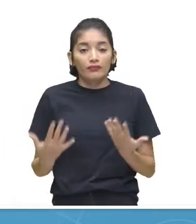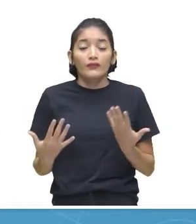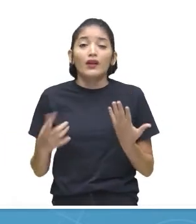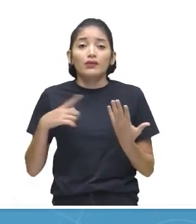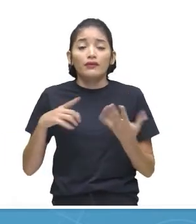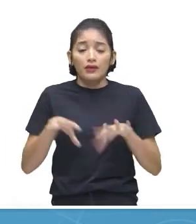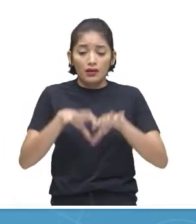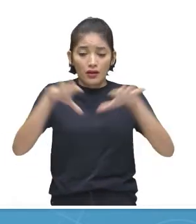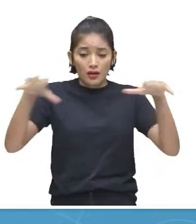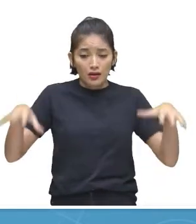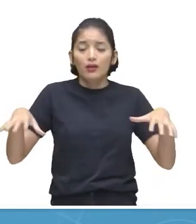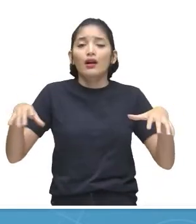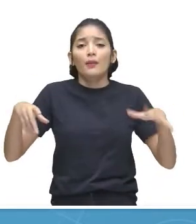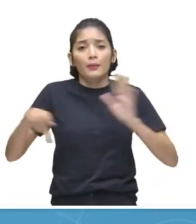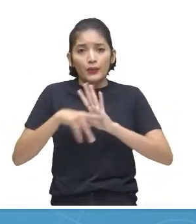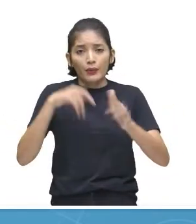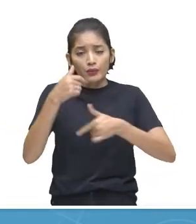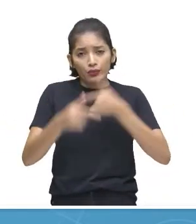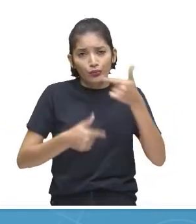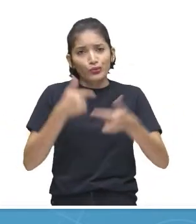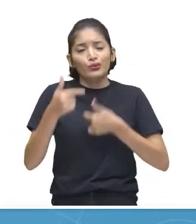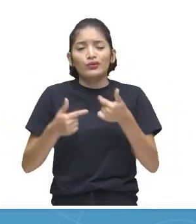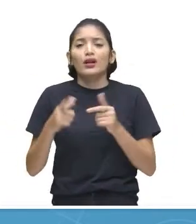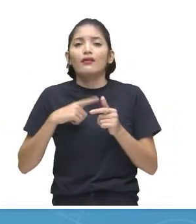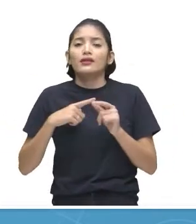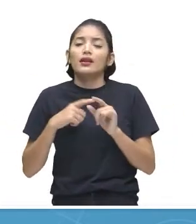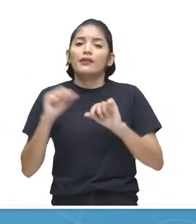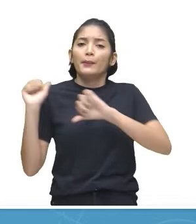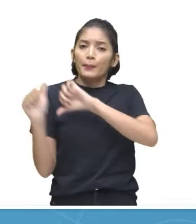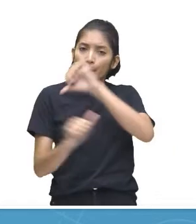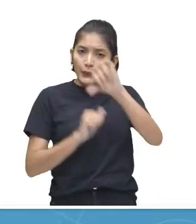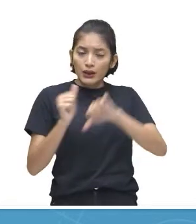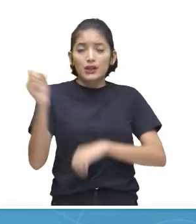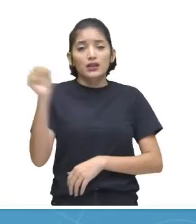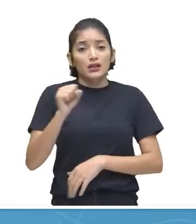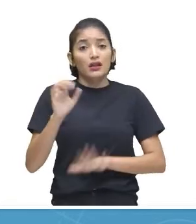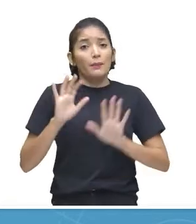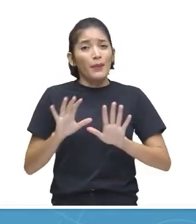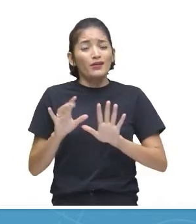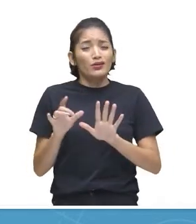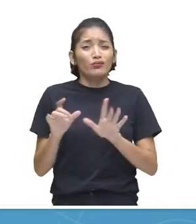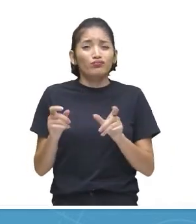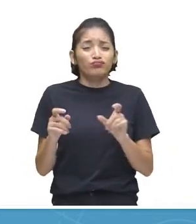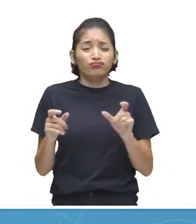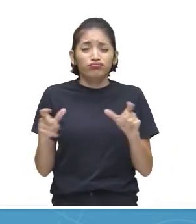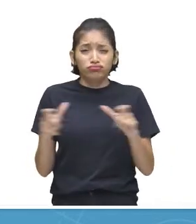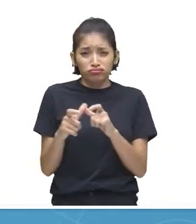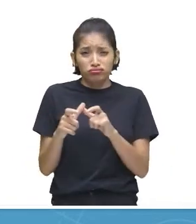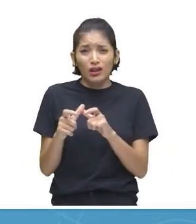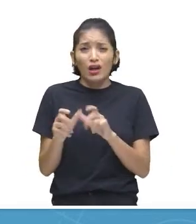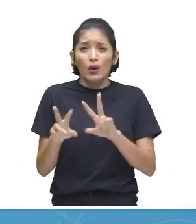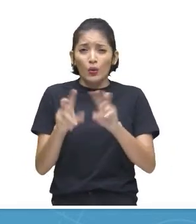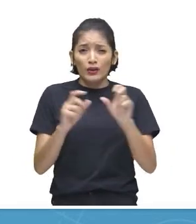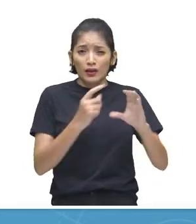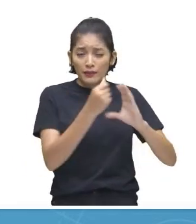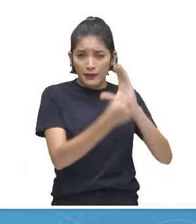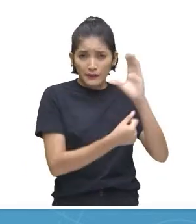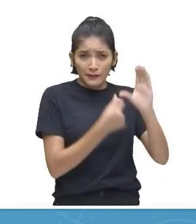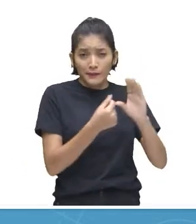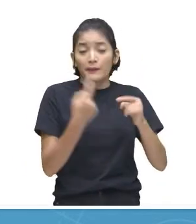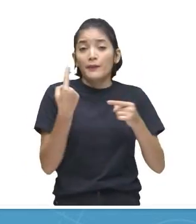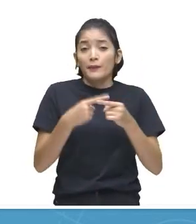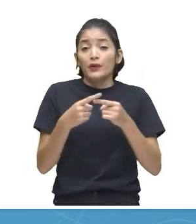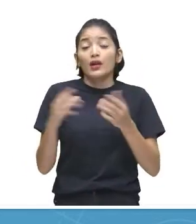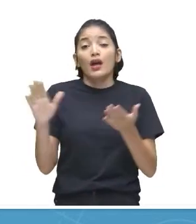Divisão Internacional do Trabalho, ela vai ter essa modificação, mas é muito pouco em relação ao capitalismo, porque ainda